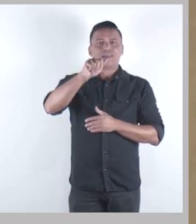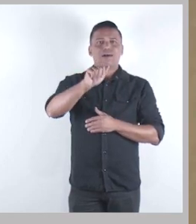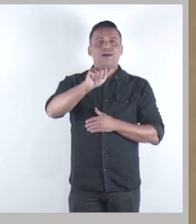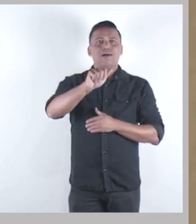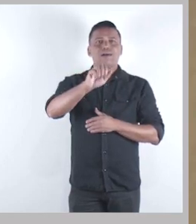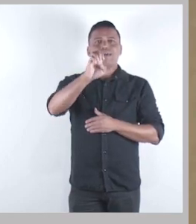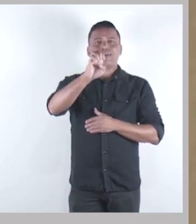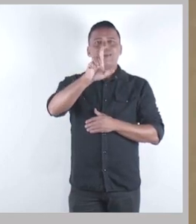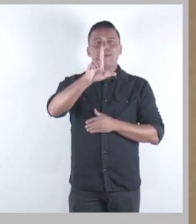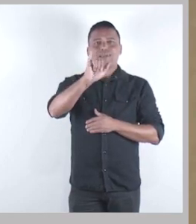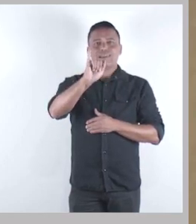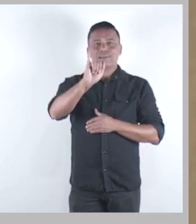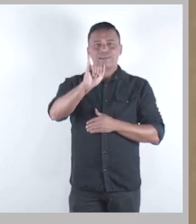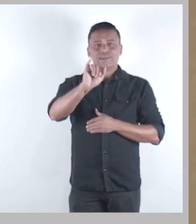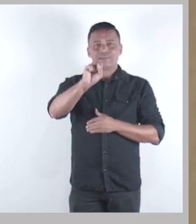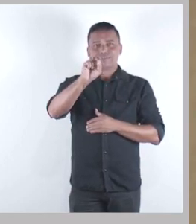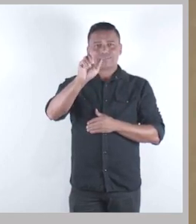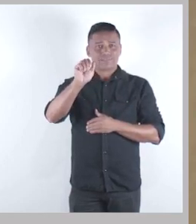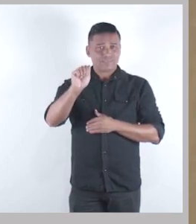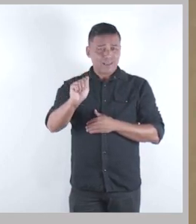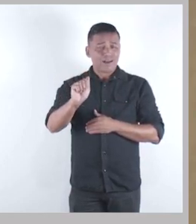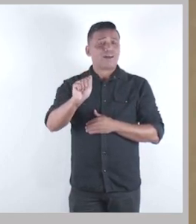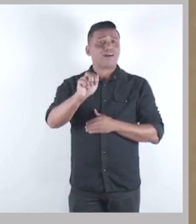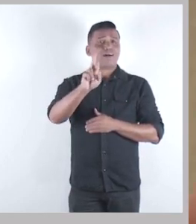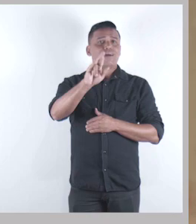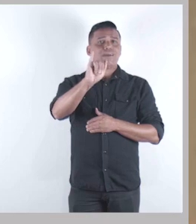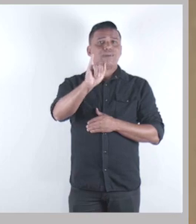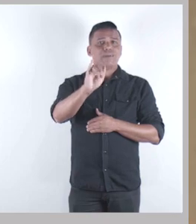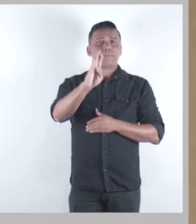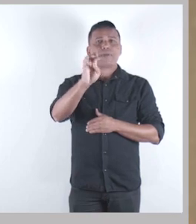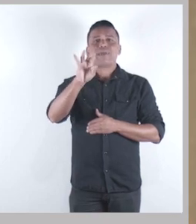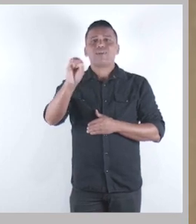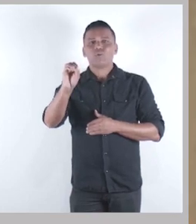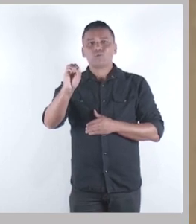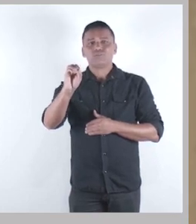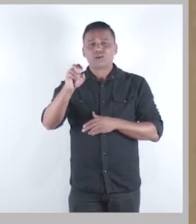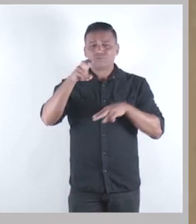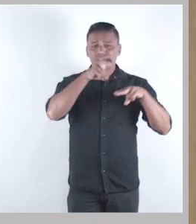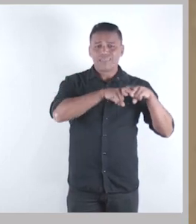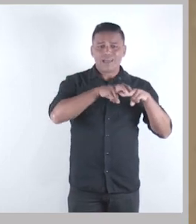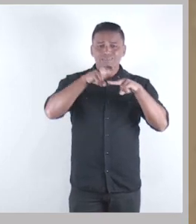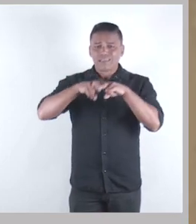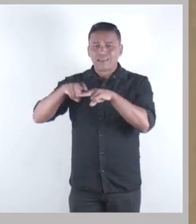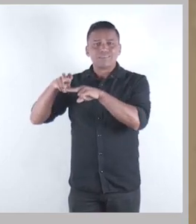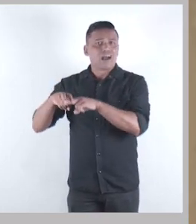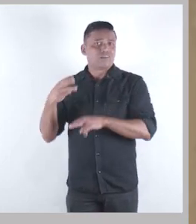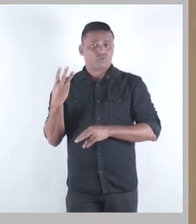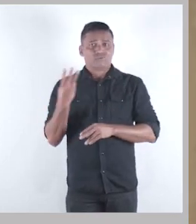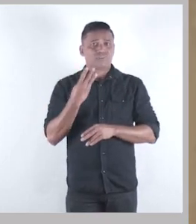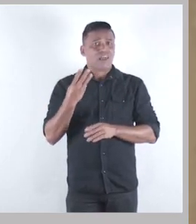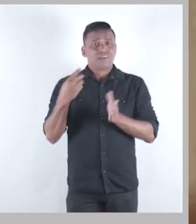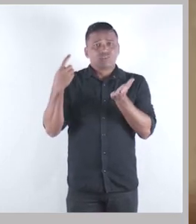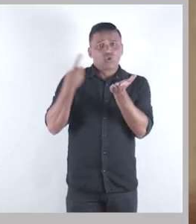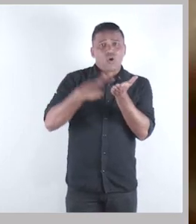eu sei que trabalha bastante na área da edição. Por que é que nós não nos sentamos e combinamos uma forma